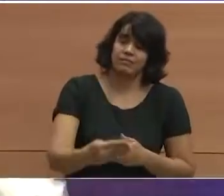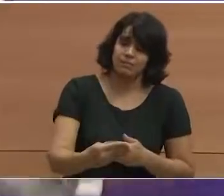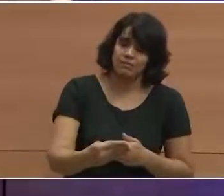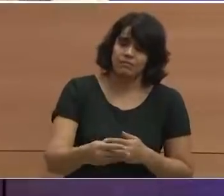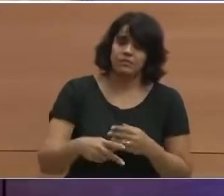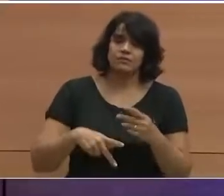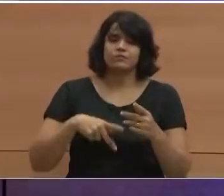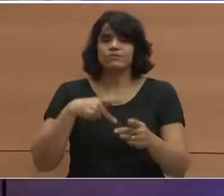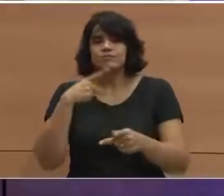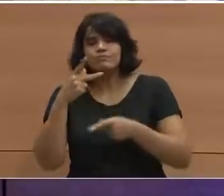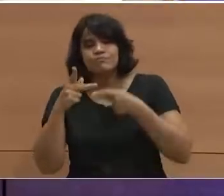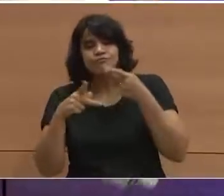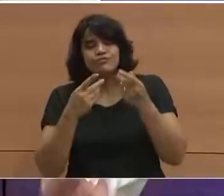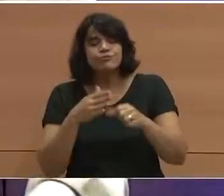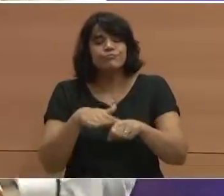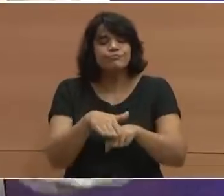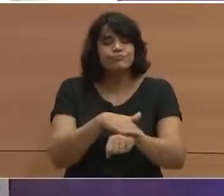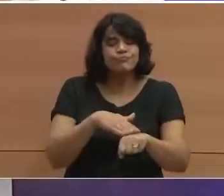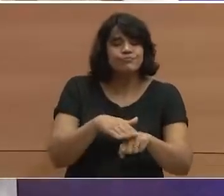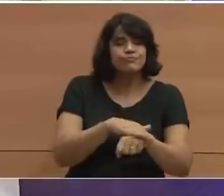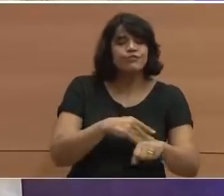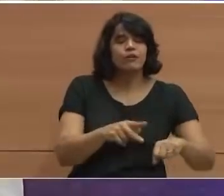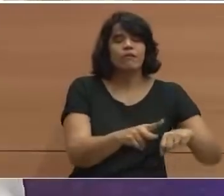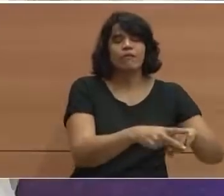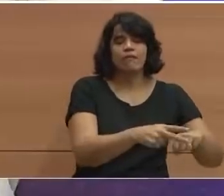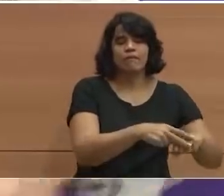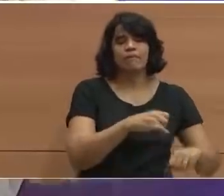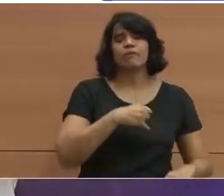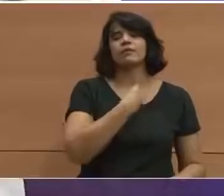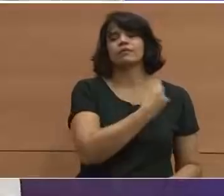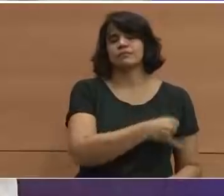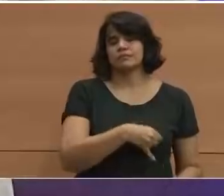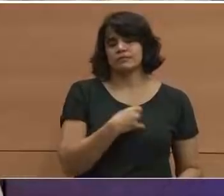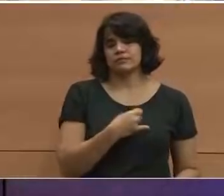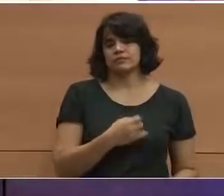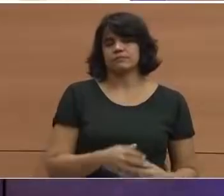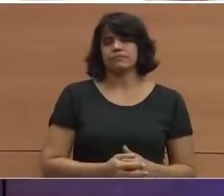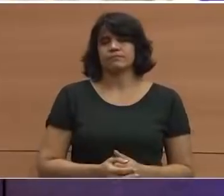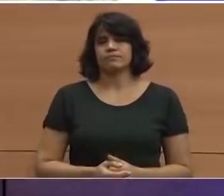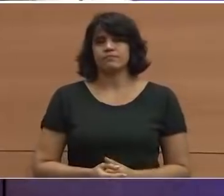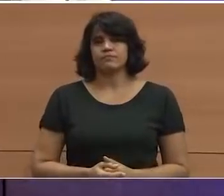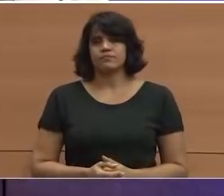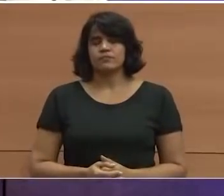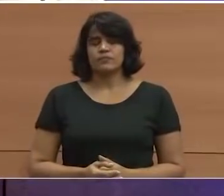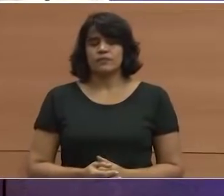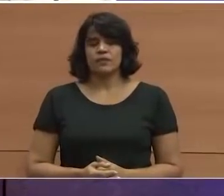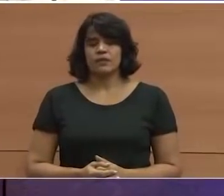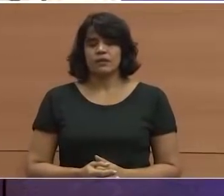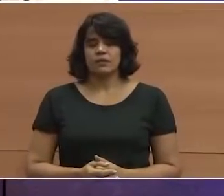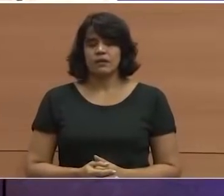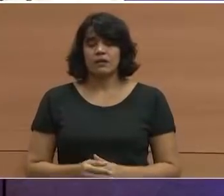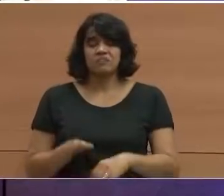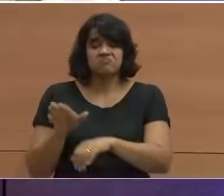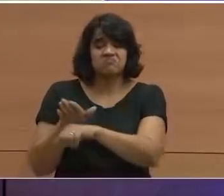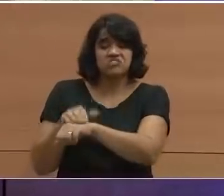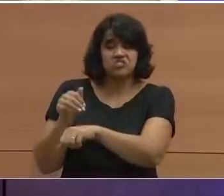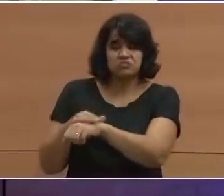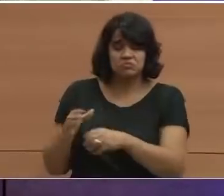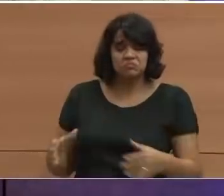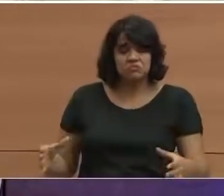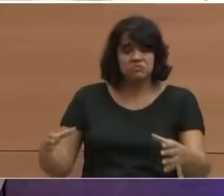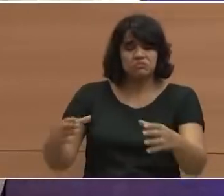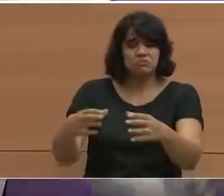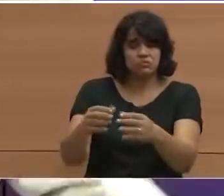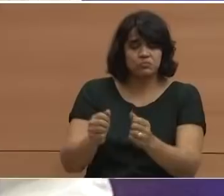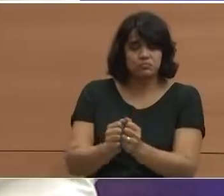seguinte reuniu, né, os sacerdotes, os saduceus, né, o chefe do templo, príncipe